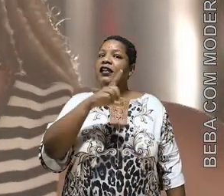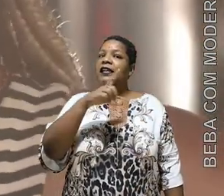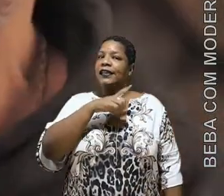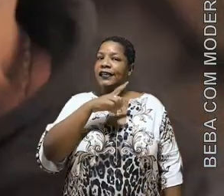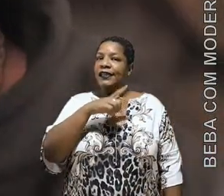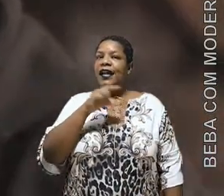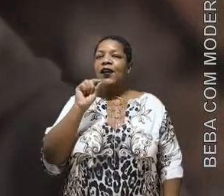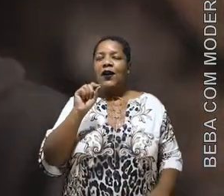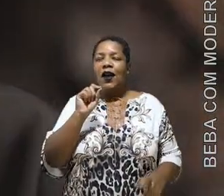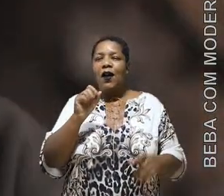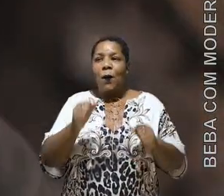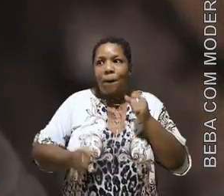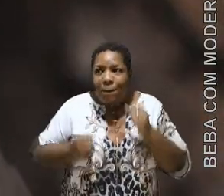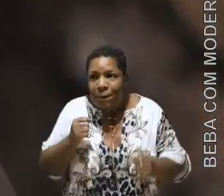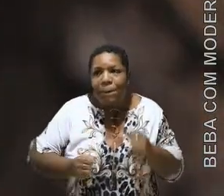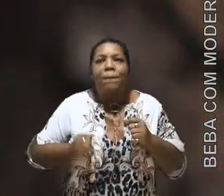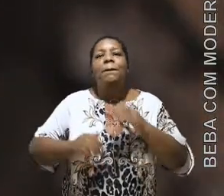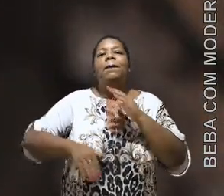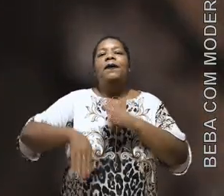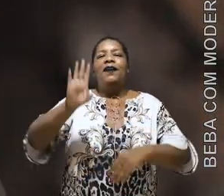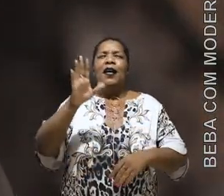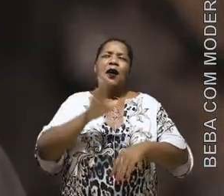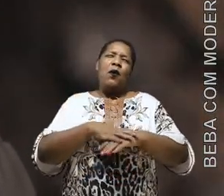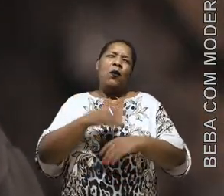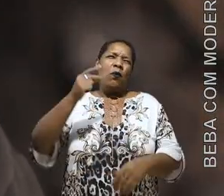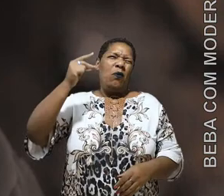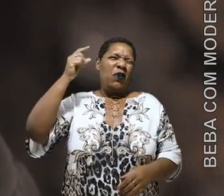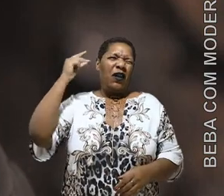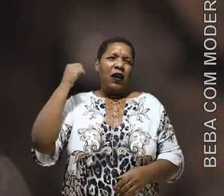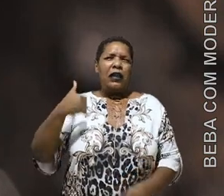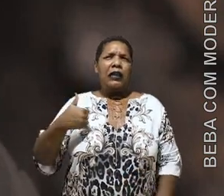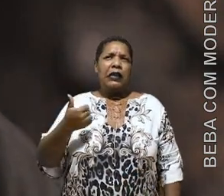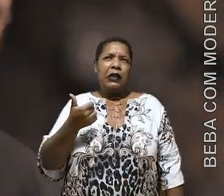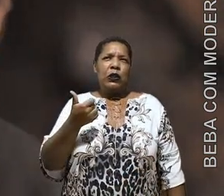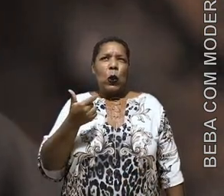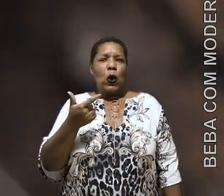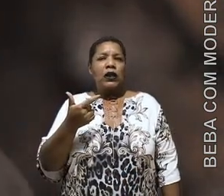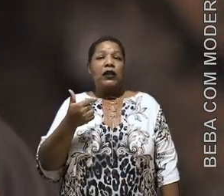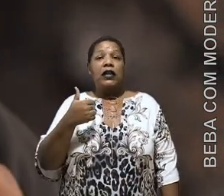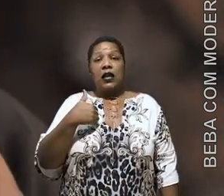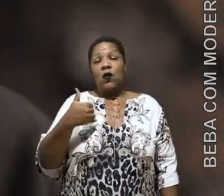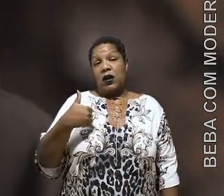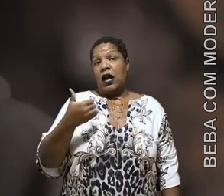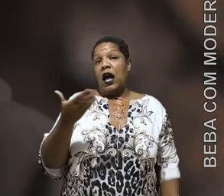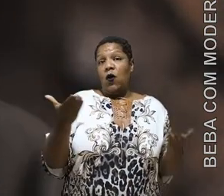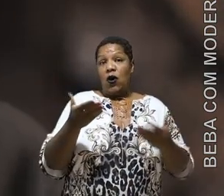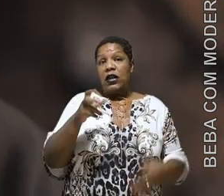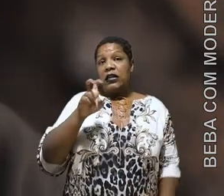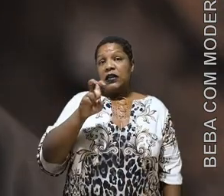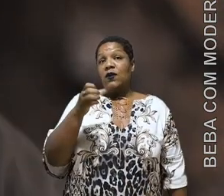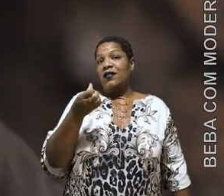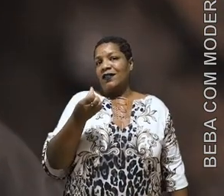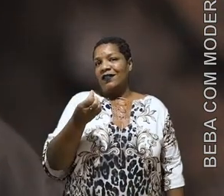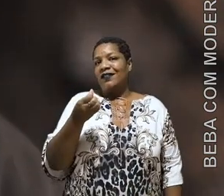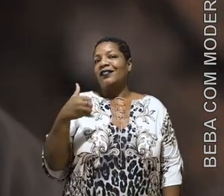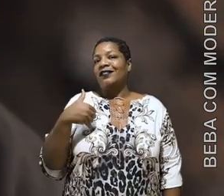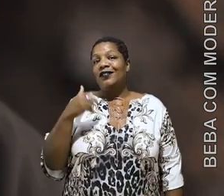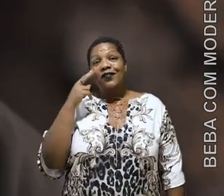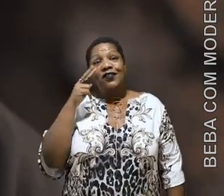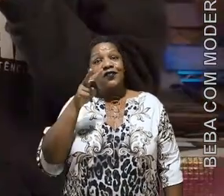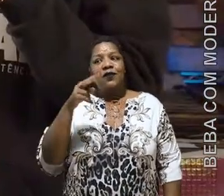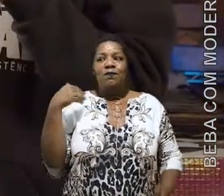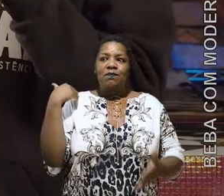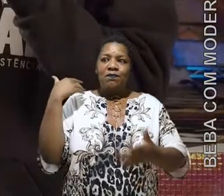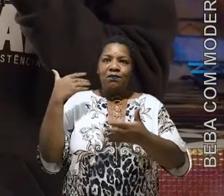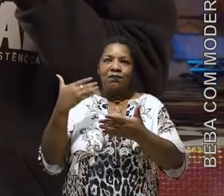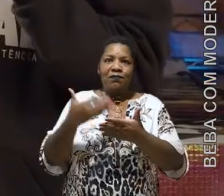carreira né isso 30 muitas carreiras Mas você sabe que antes da carreira tem o piquizinho para você pegar e chegar lá então é muito ruim